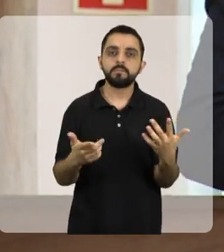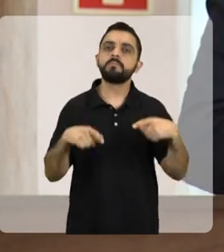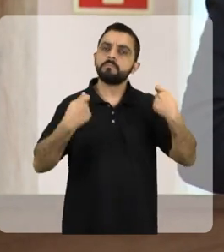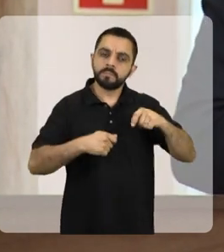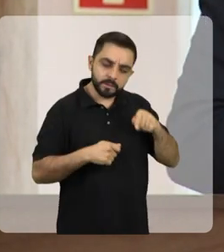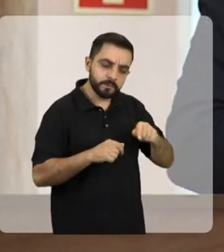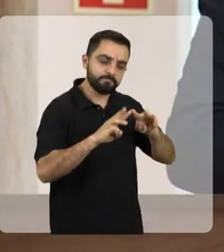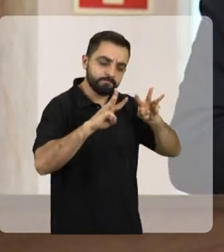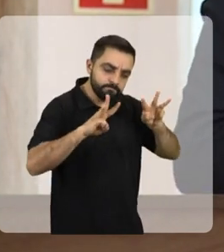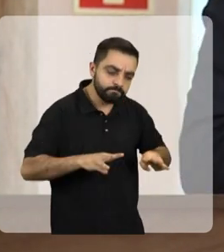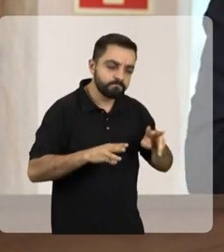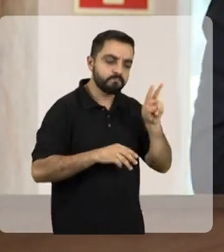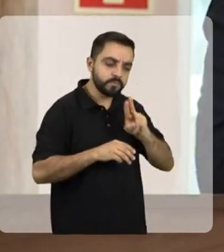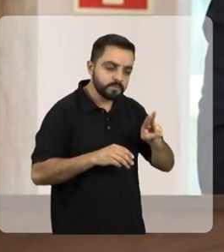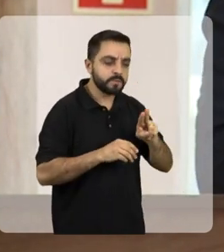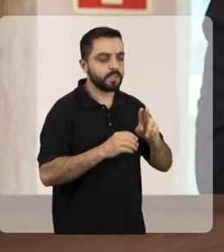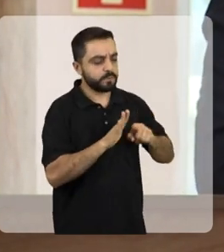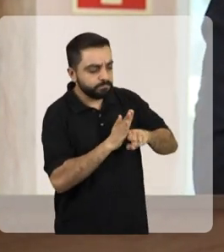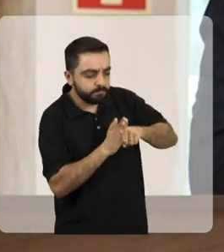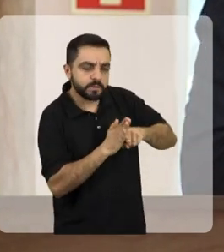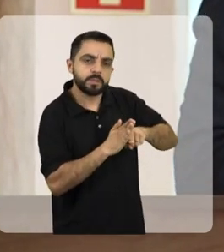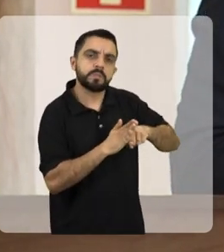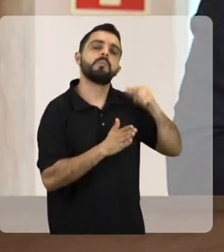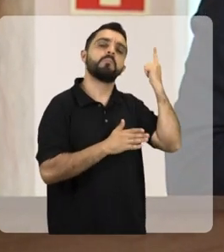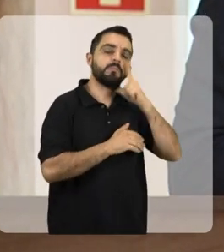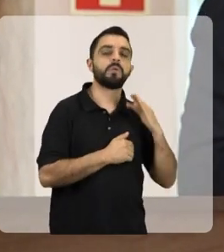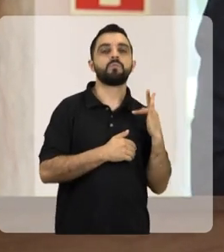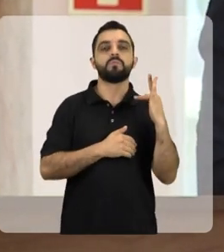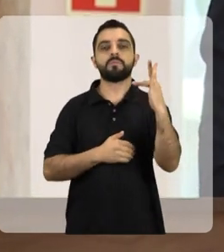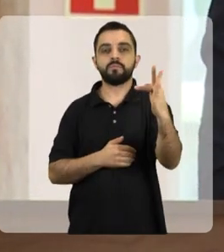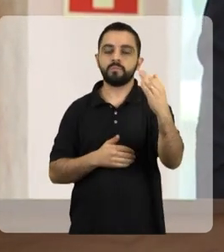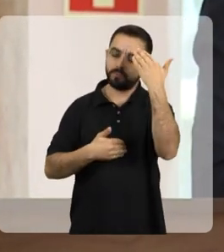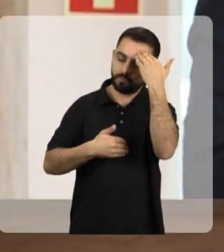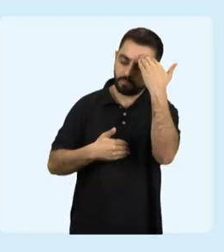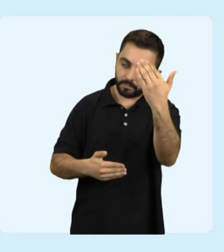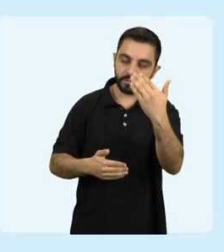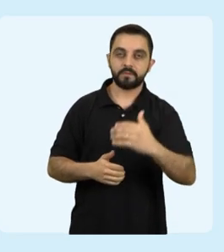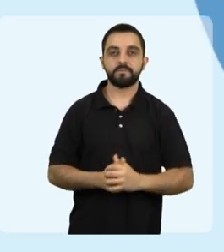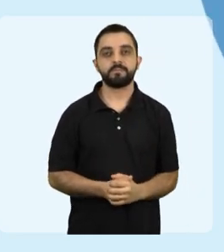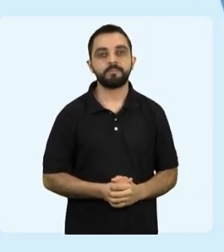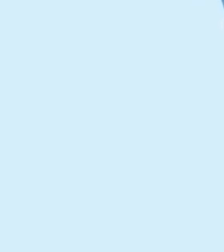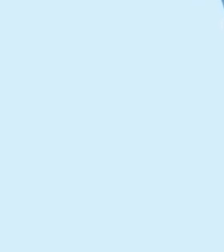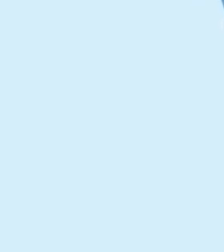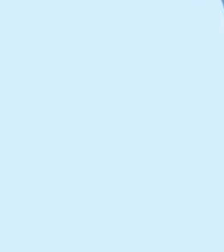públicas e aqui em Curitiba, em particular, na nossa Universidade Federal do Paraná. Muito obrigado, senhor presidente.